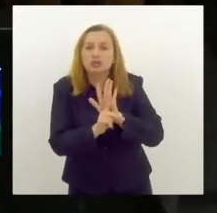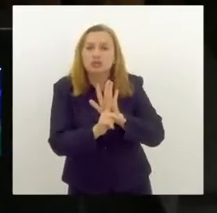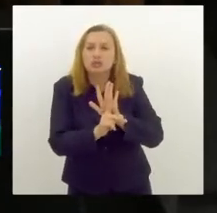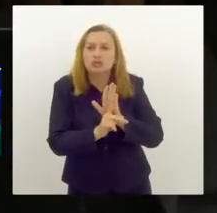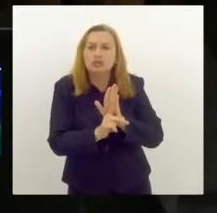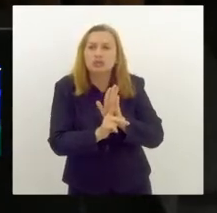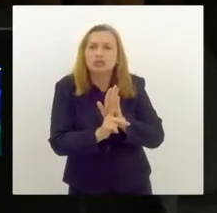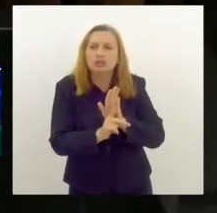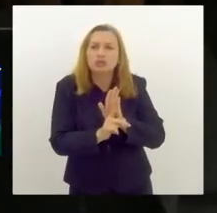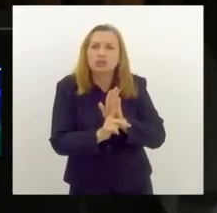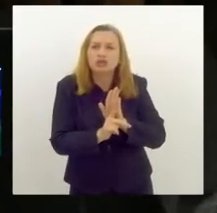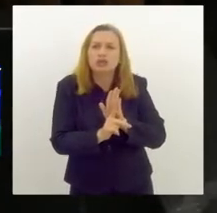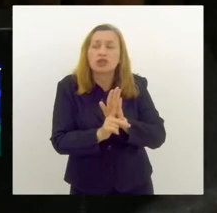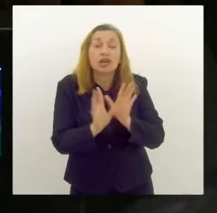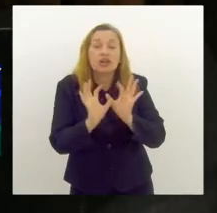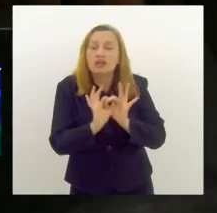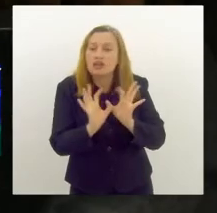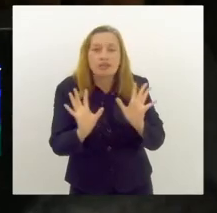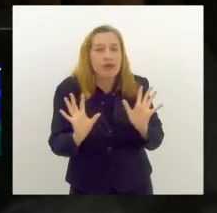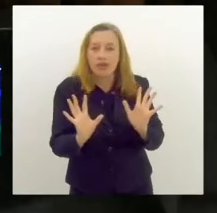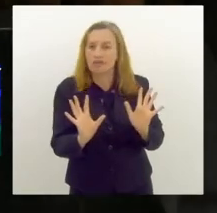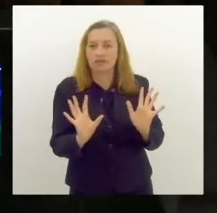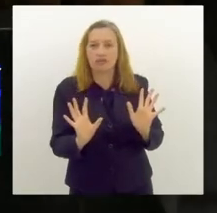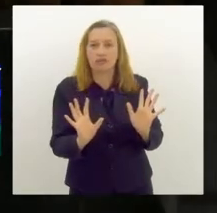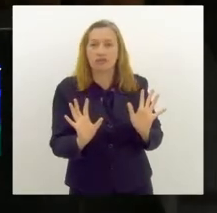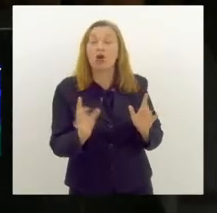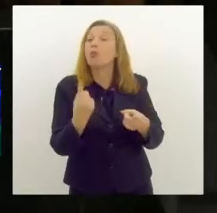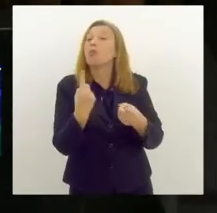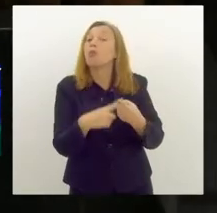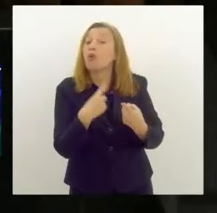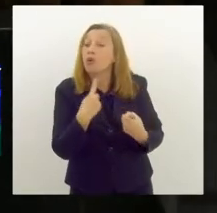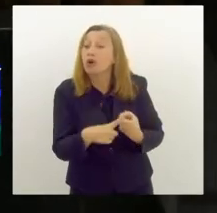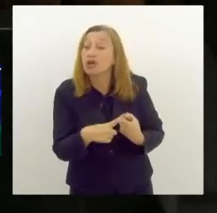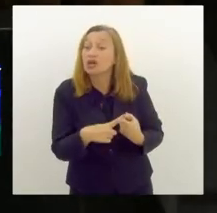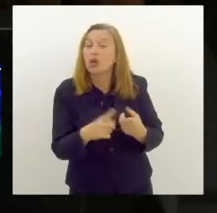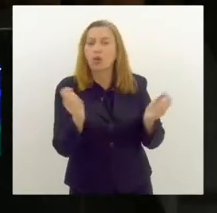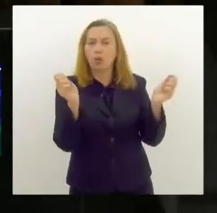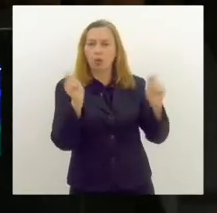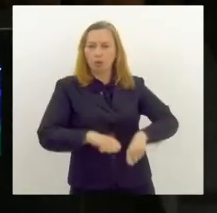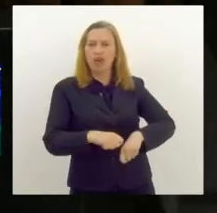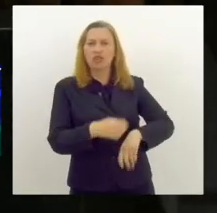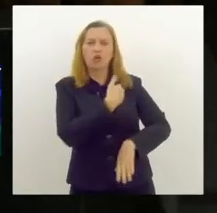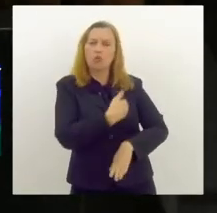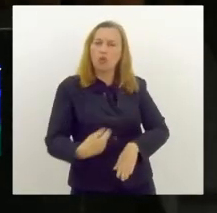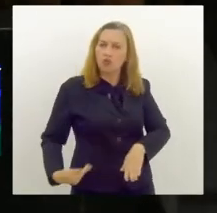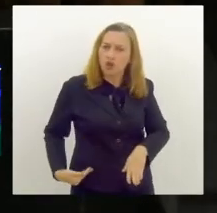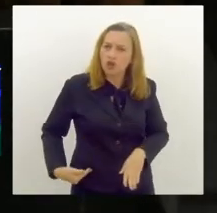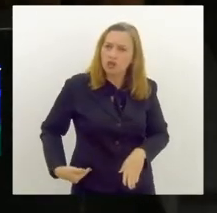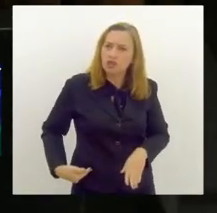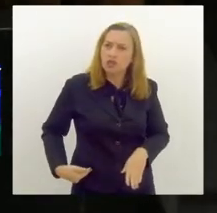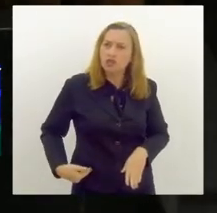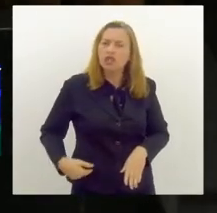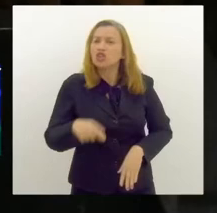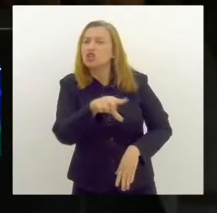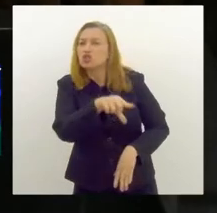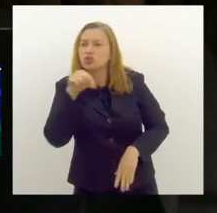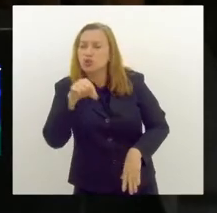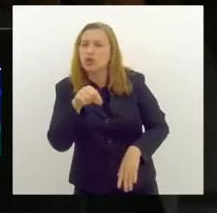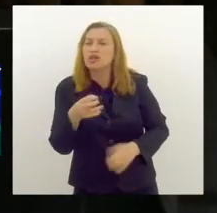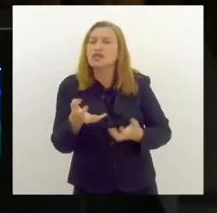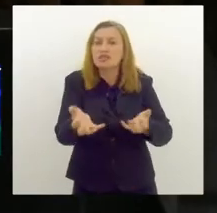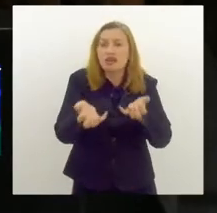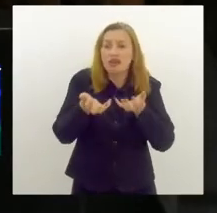é autorizativo, porque compete ao governo decidir se quer